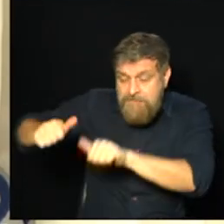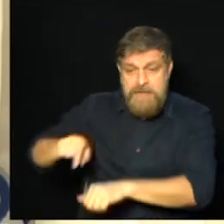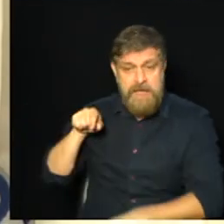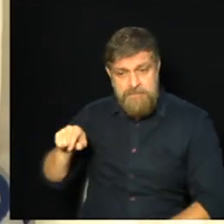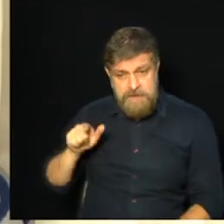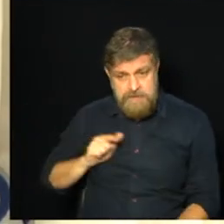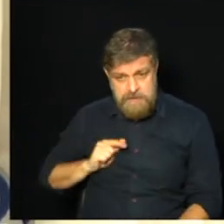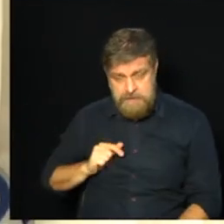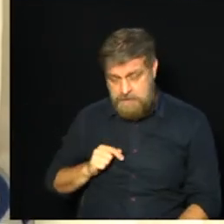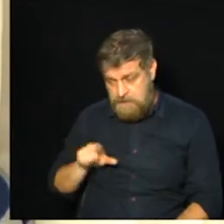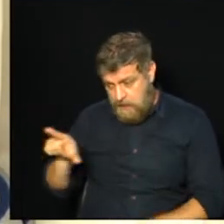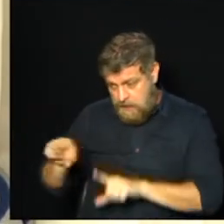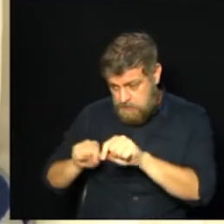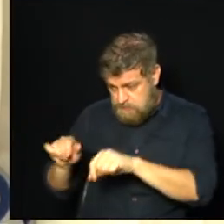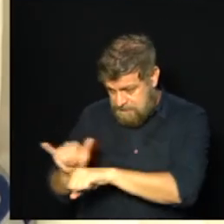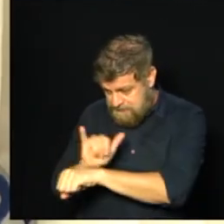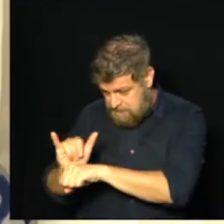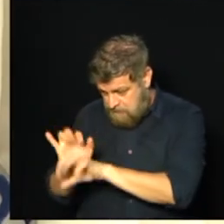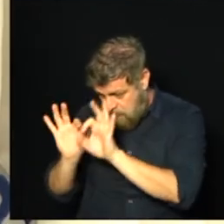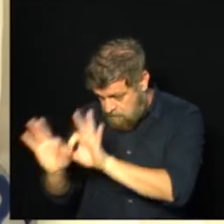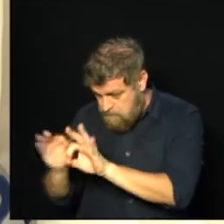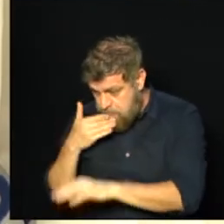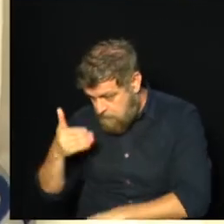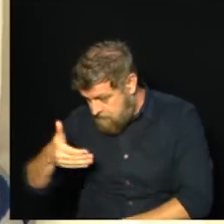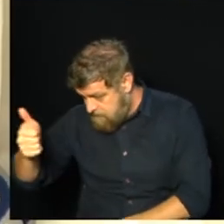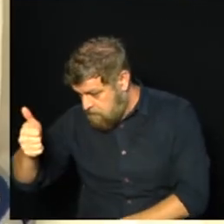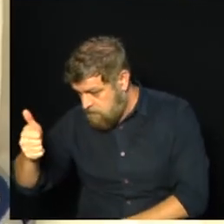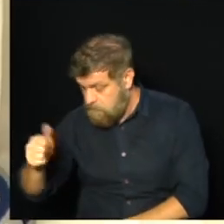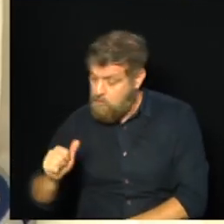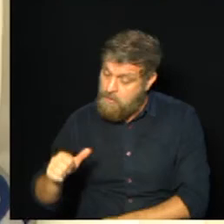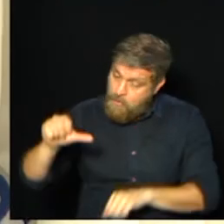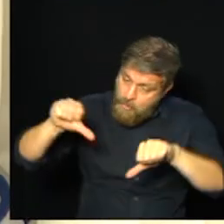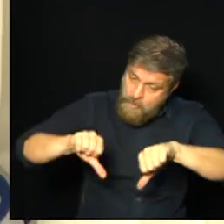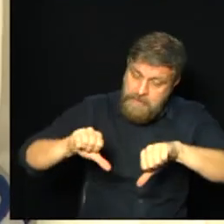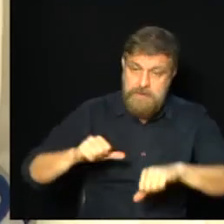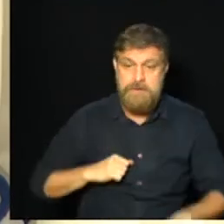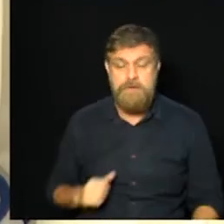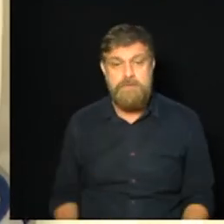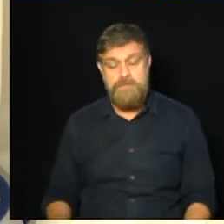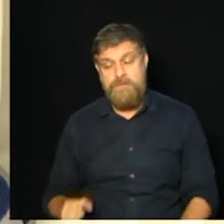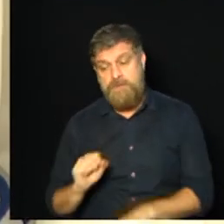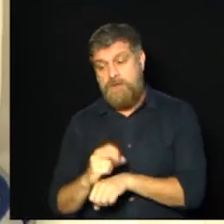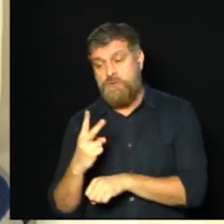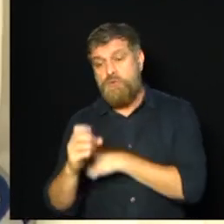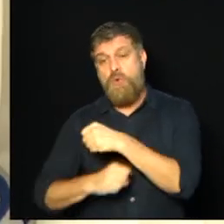foi optado foi a melhor alternativa ou não. Então, eu acho que